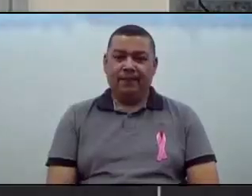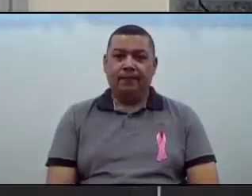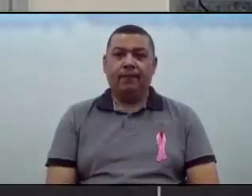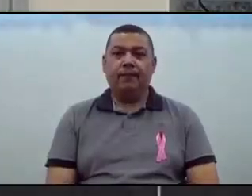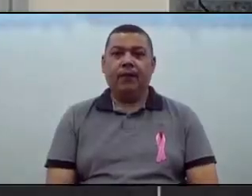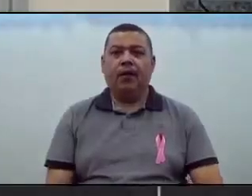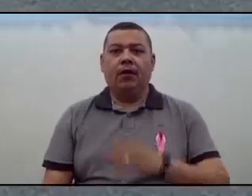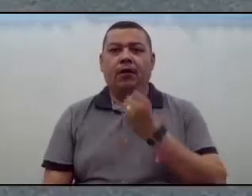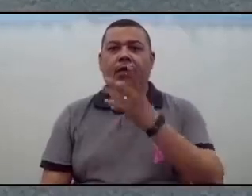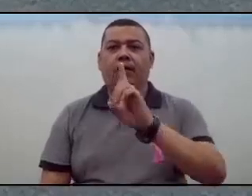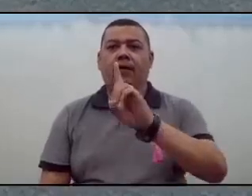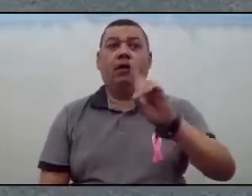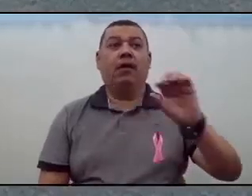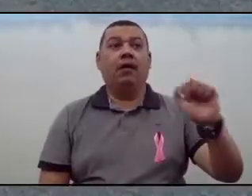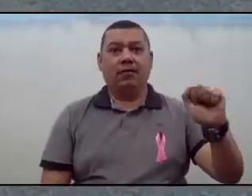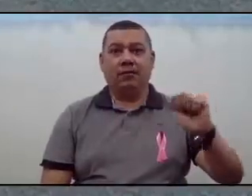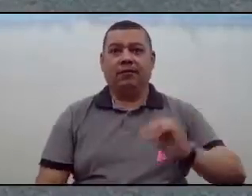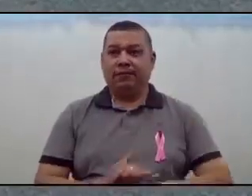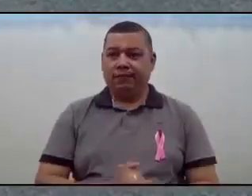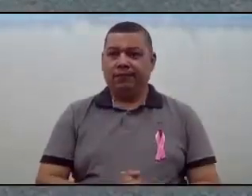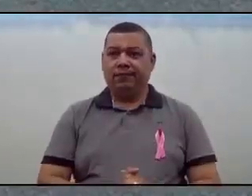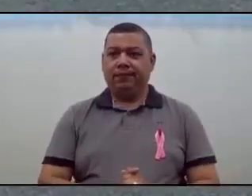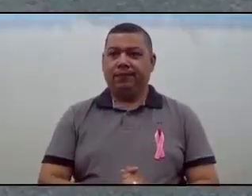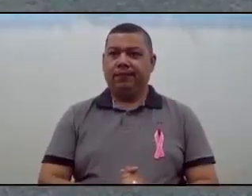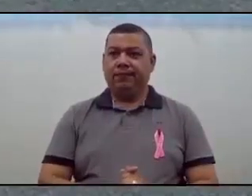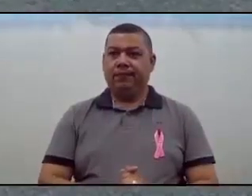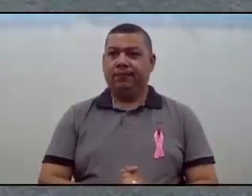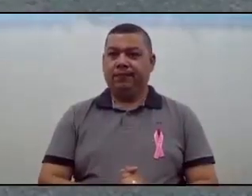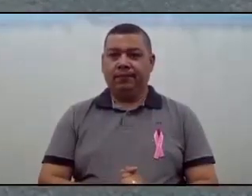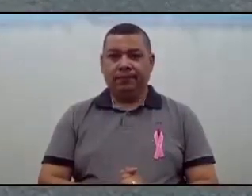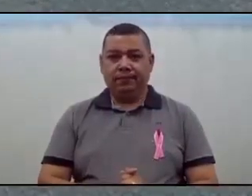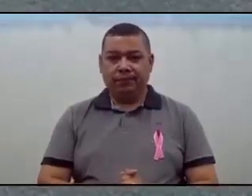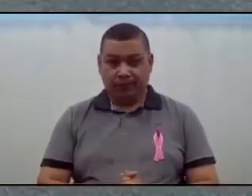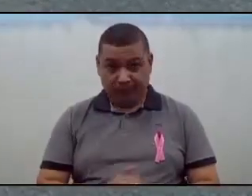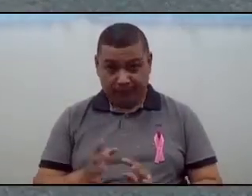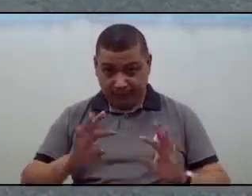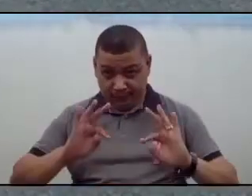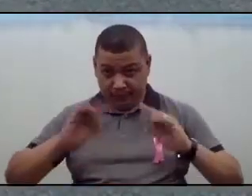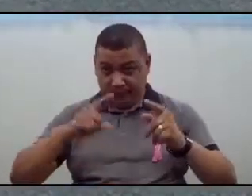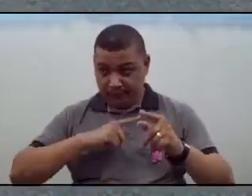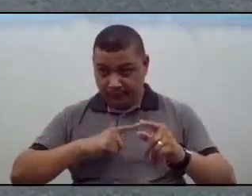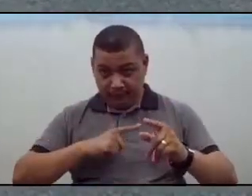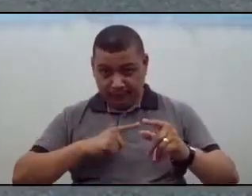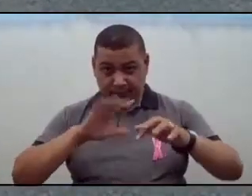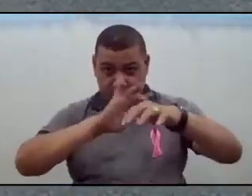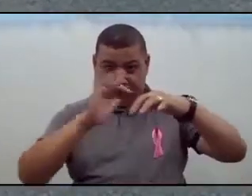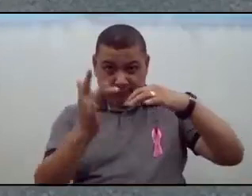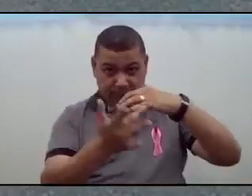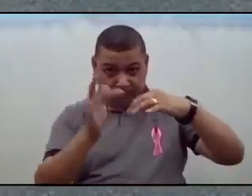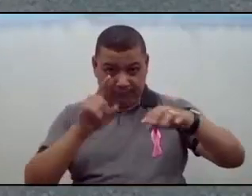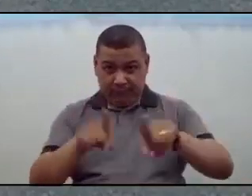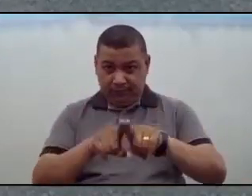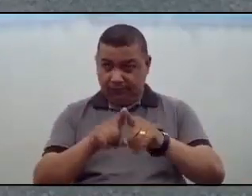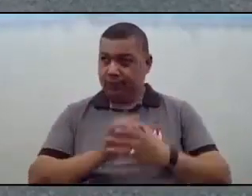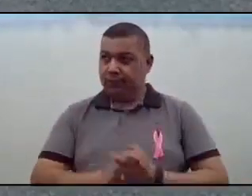Bom dia a todos, os presentes, também os que nos acompanham nas redes sociais. Queria